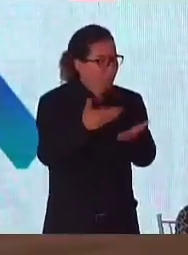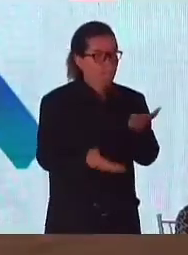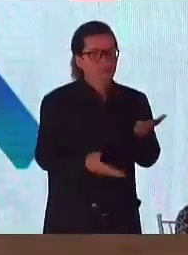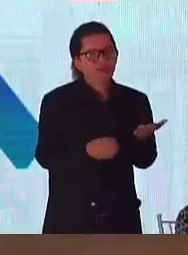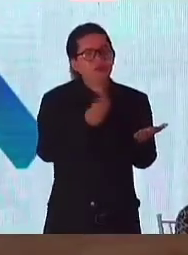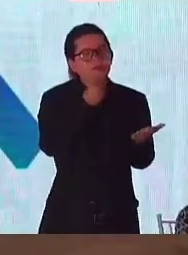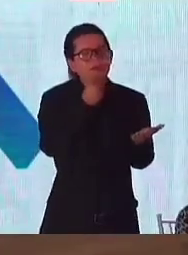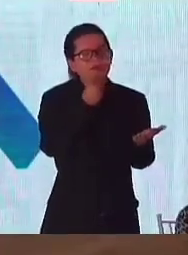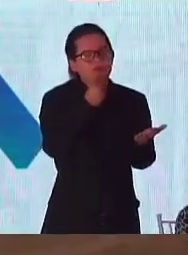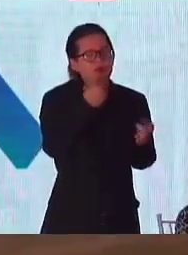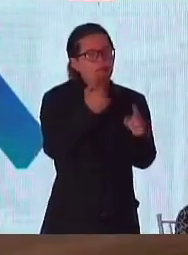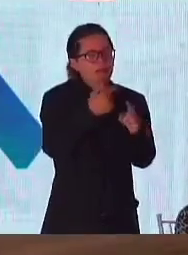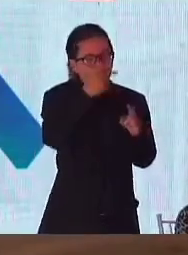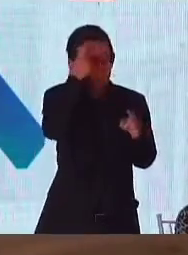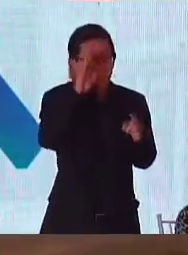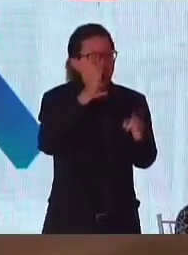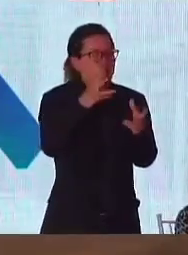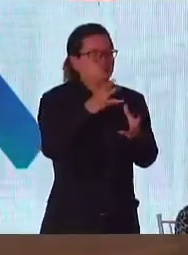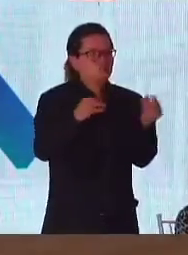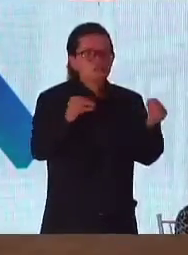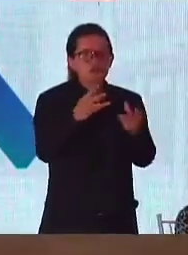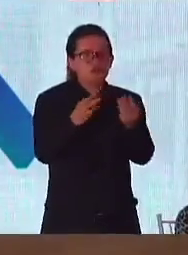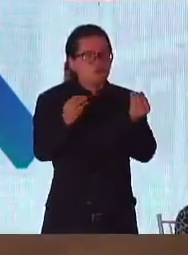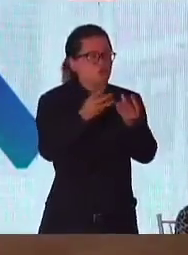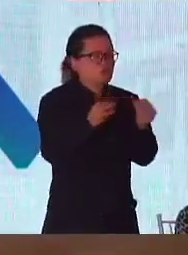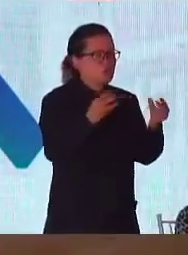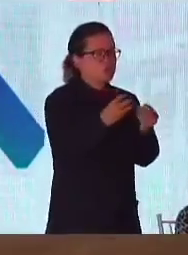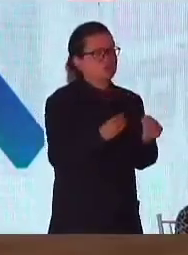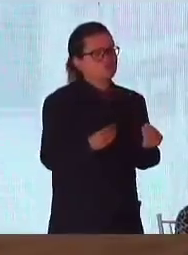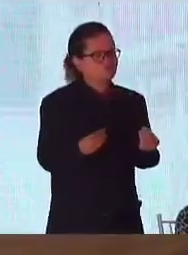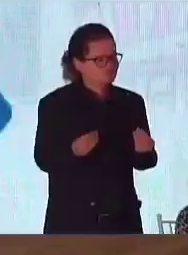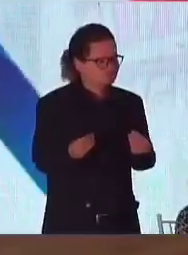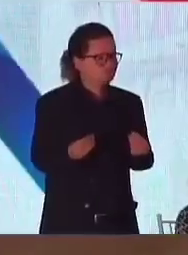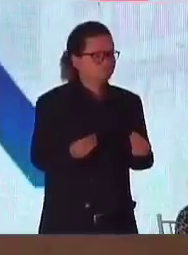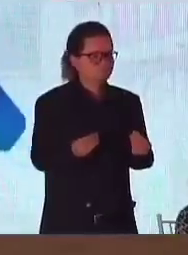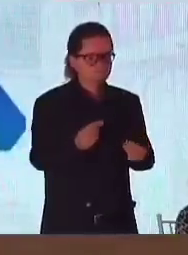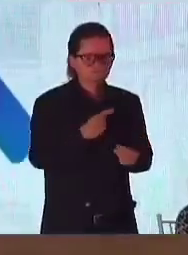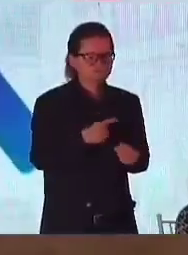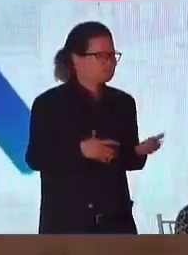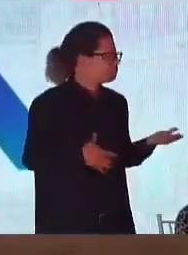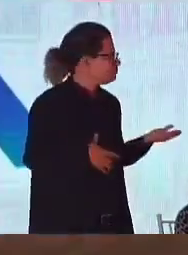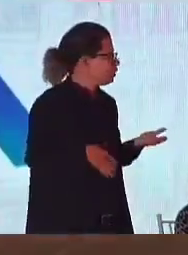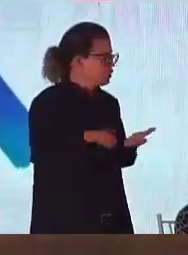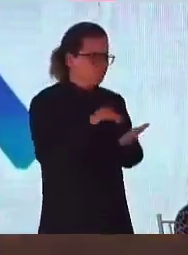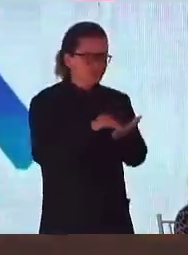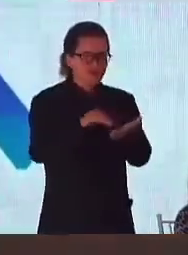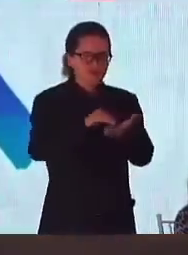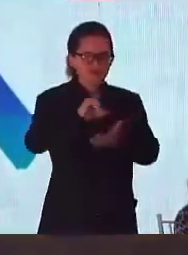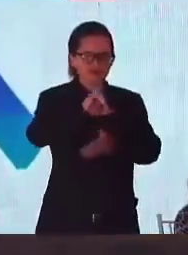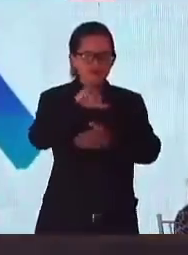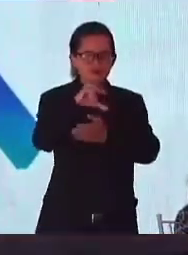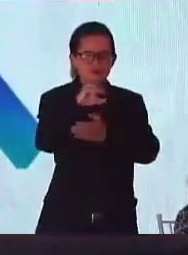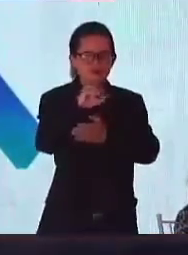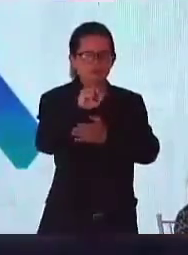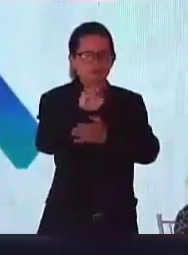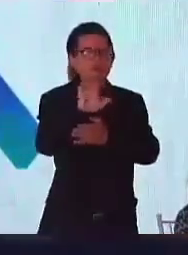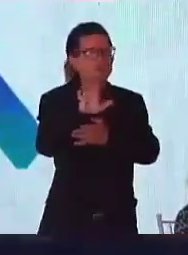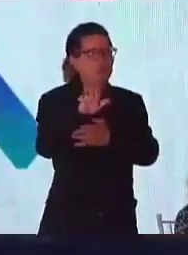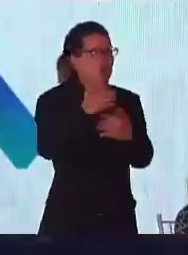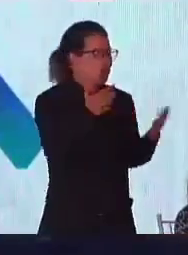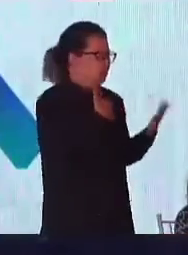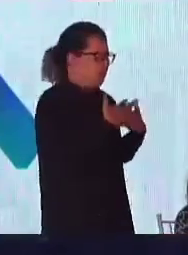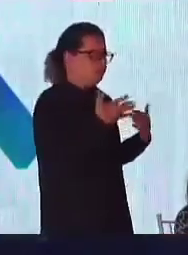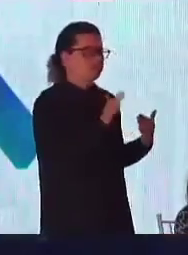sofrendo um apagão da mão de obra. O nosso secretário, amigo Jorge Santoro, já tem conversado isso comigo. E a gente precisa de tão